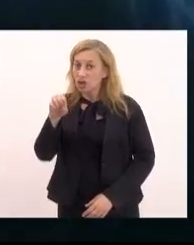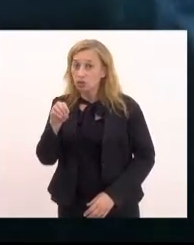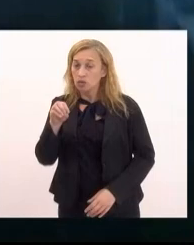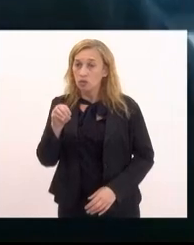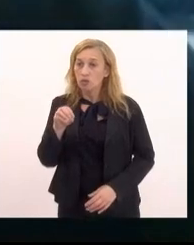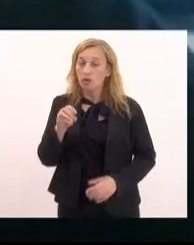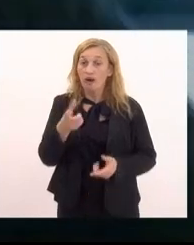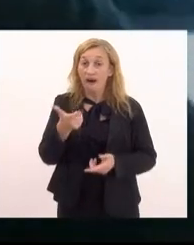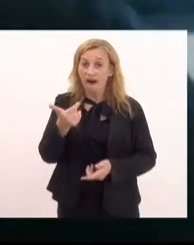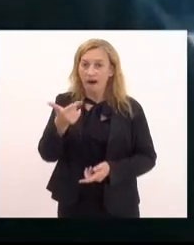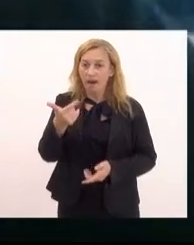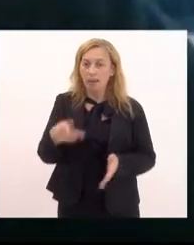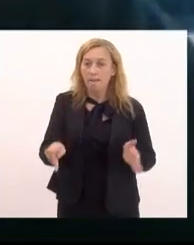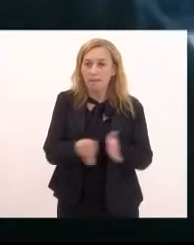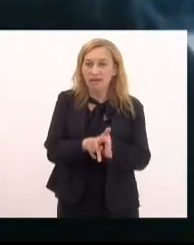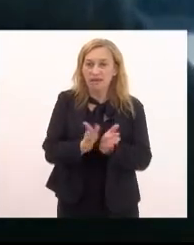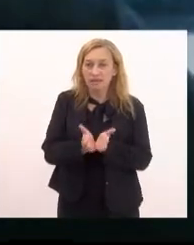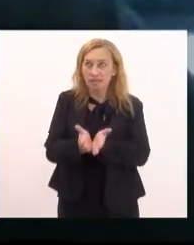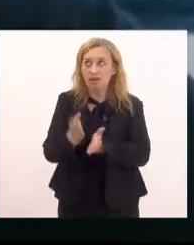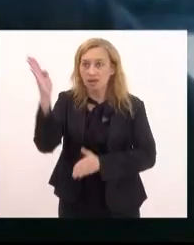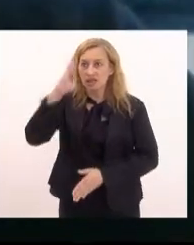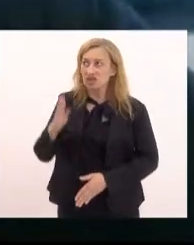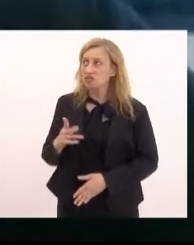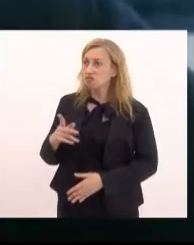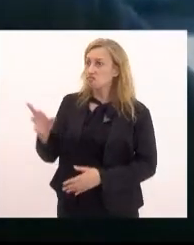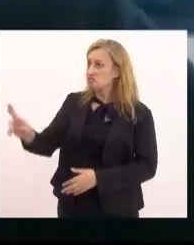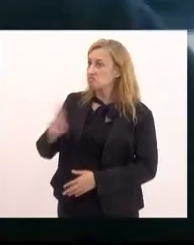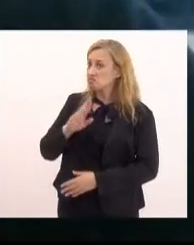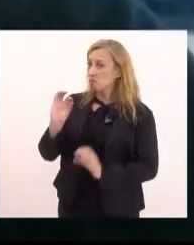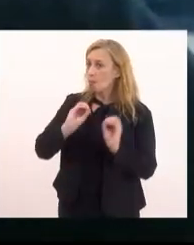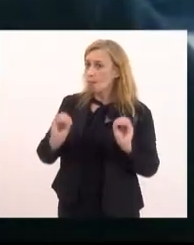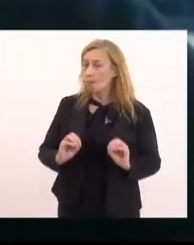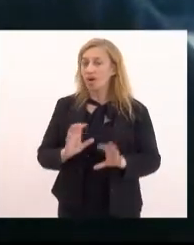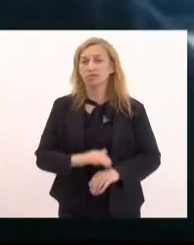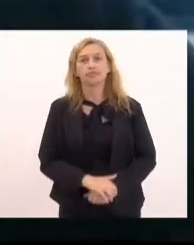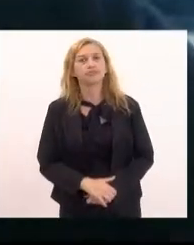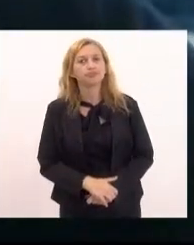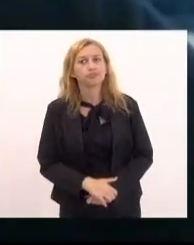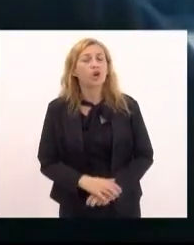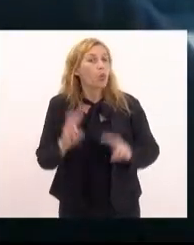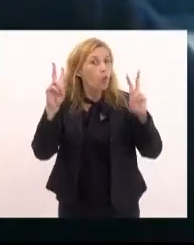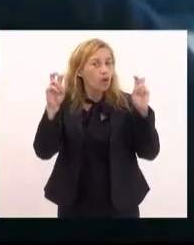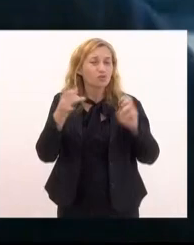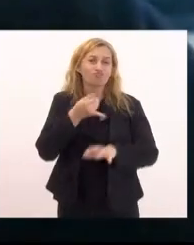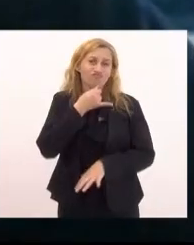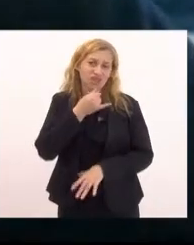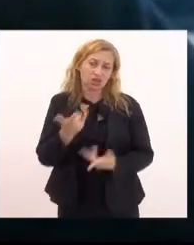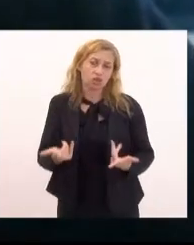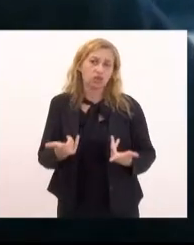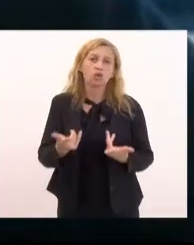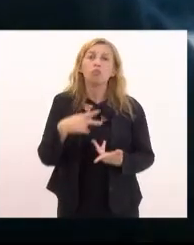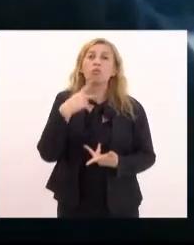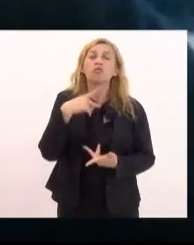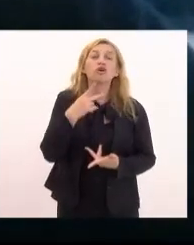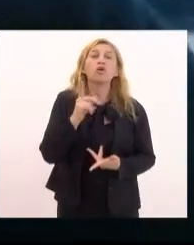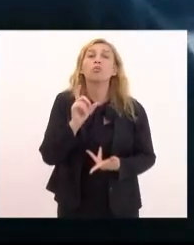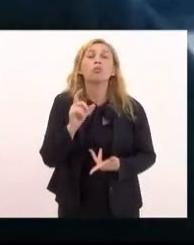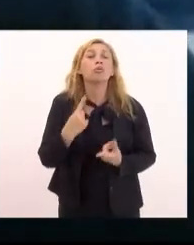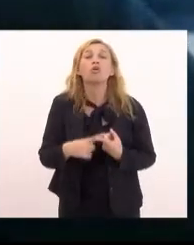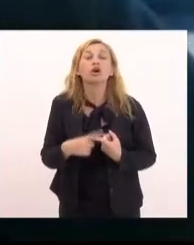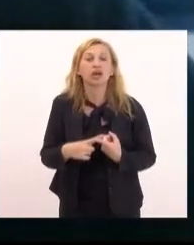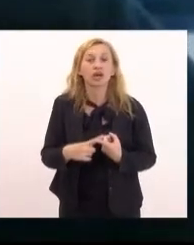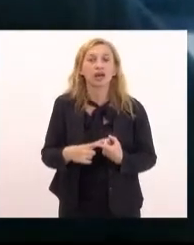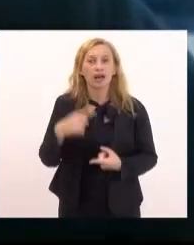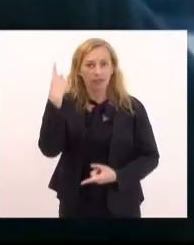Marinha Brasileira, a Marinha até agora não falou nada, né? É um assunto muito triste. Mas por que eu falo disso? A